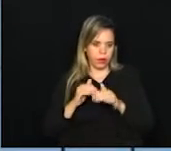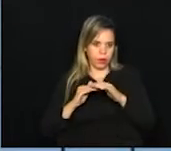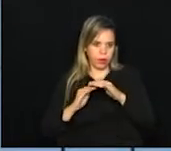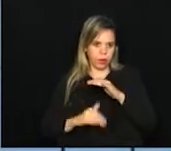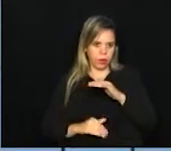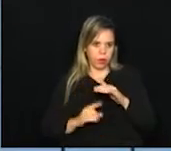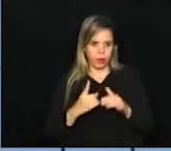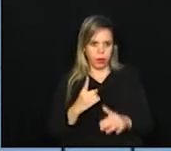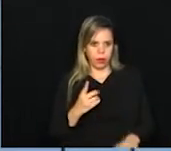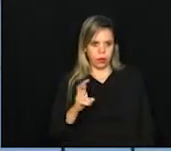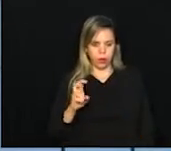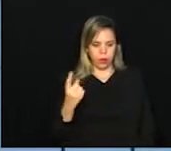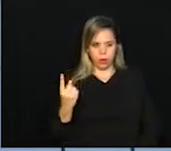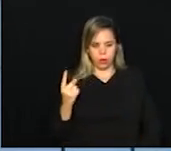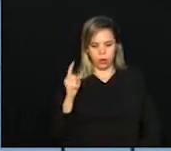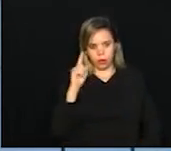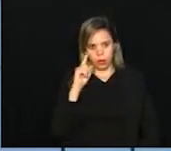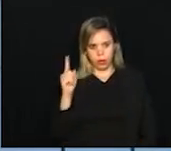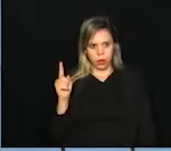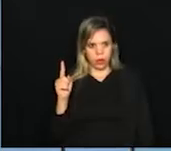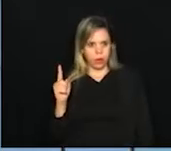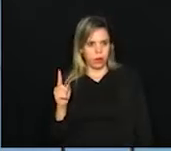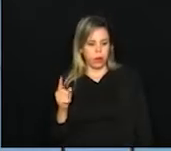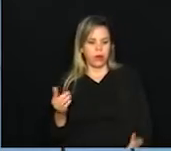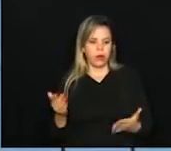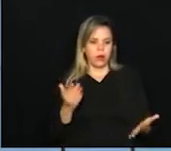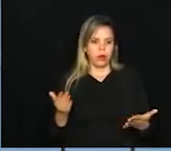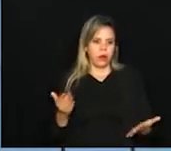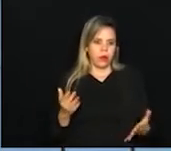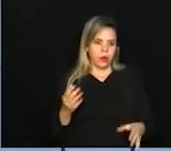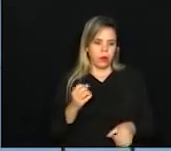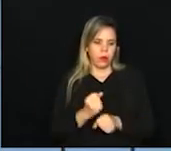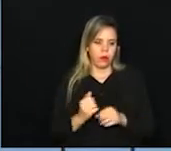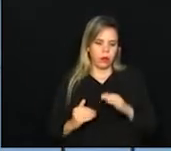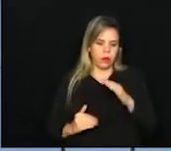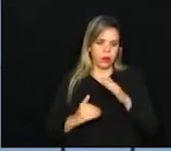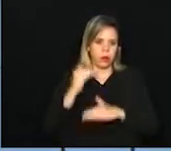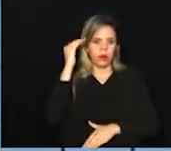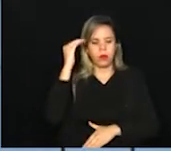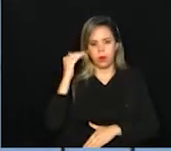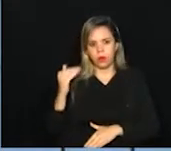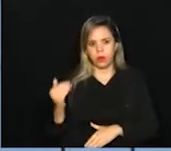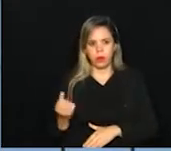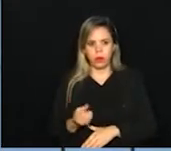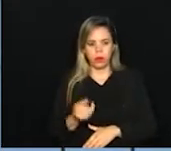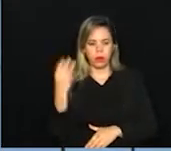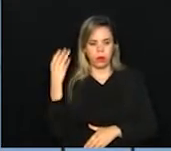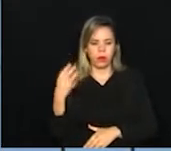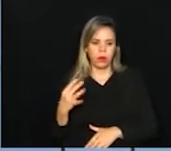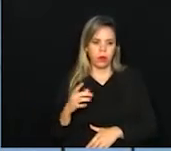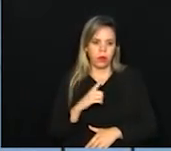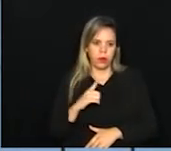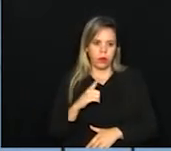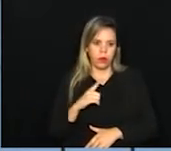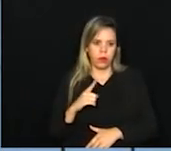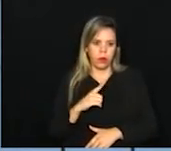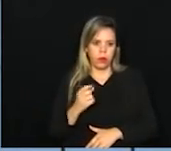depois de 151 dias com balanços que ultrapassavam essa marca. Nós tínhamos